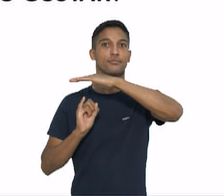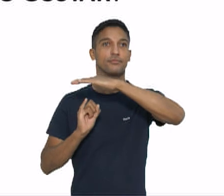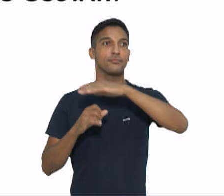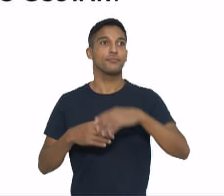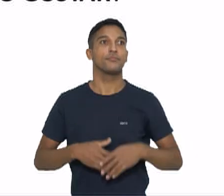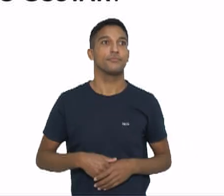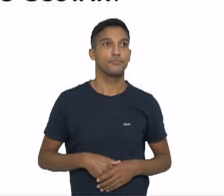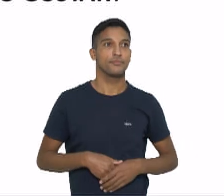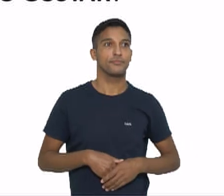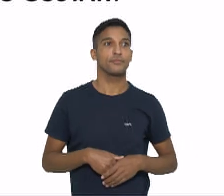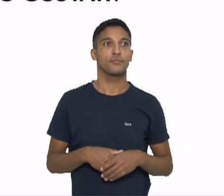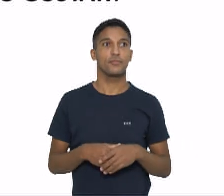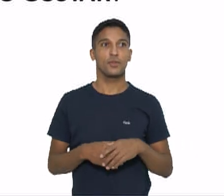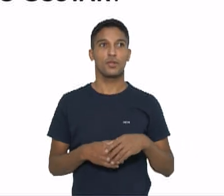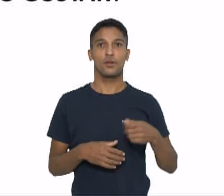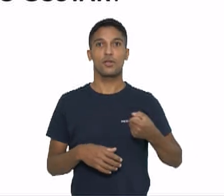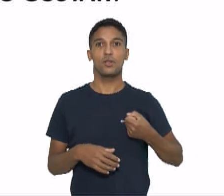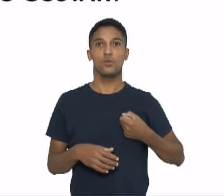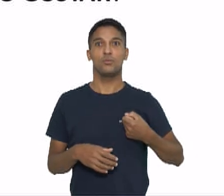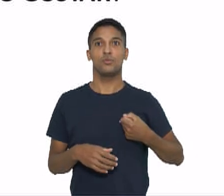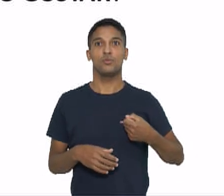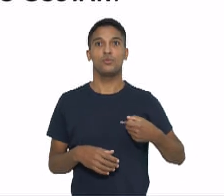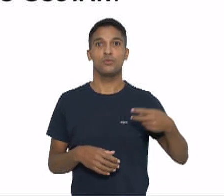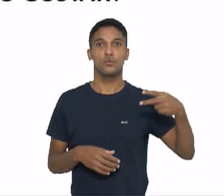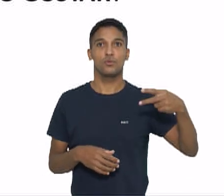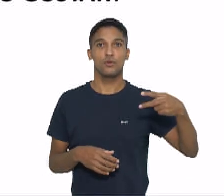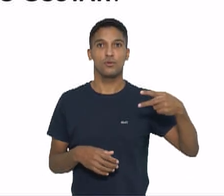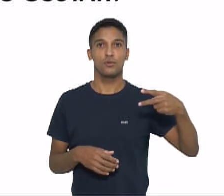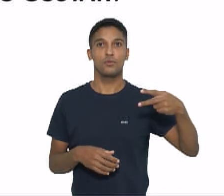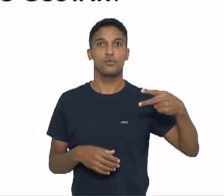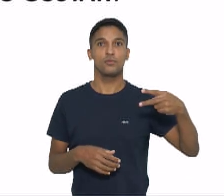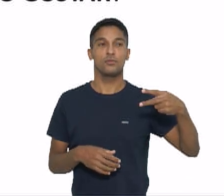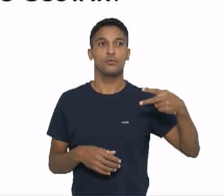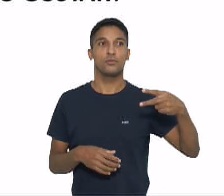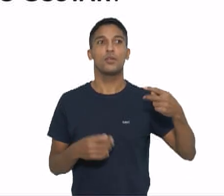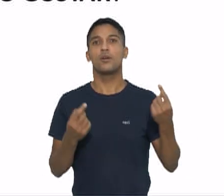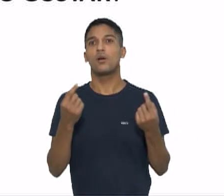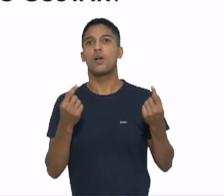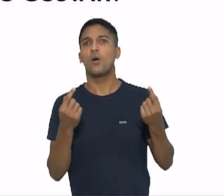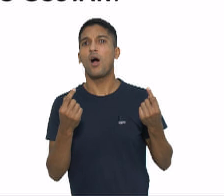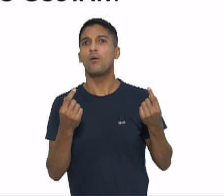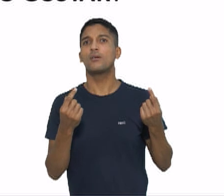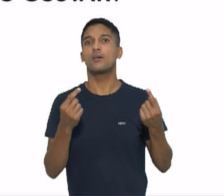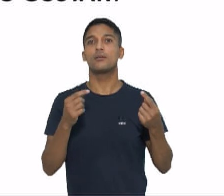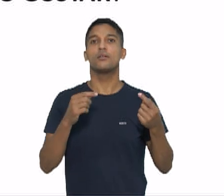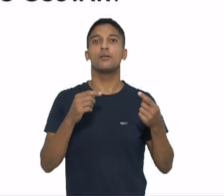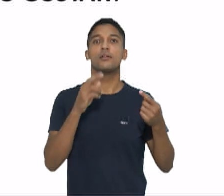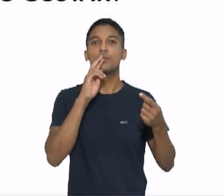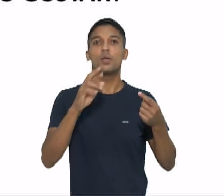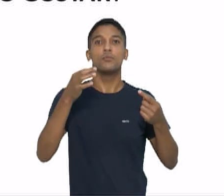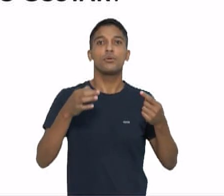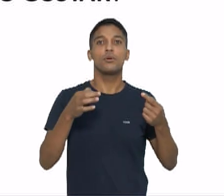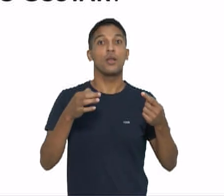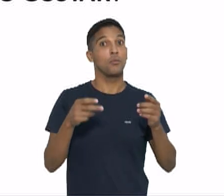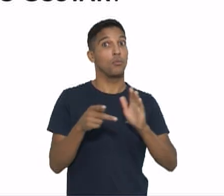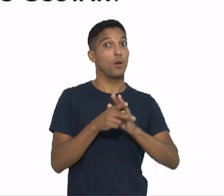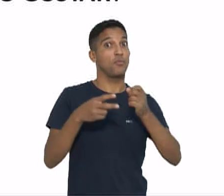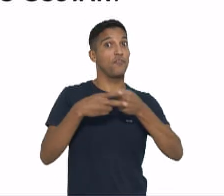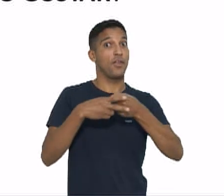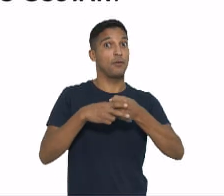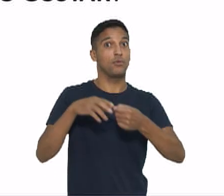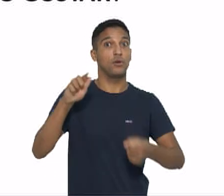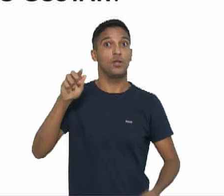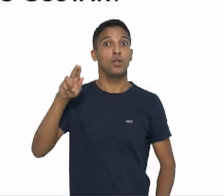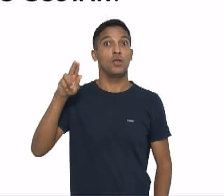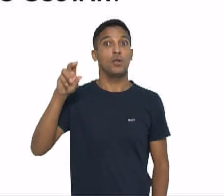número 2. Qual é a alternativa correta quanto ao uso do verbo gustar? Do verbo gustar. Olha só, será que a ti